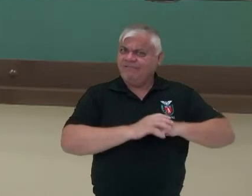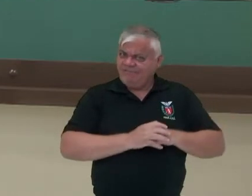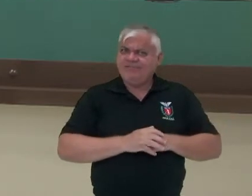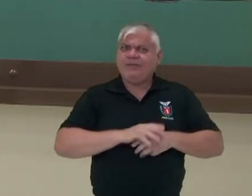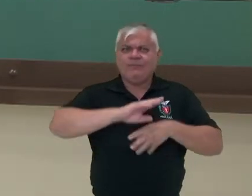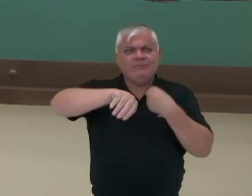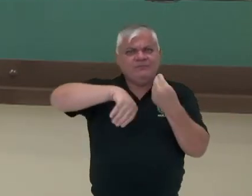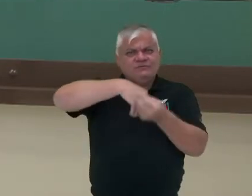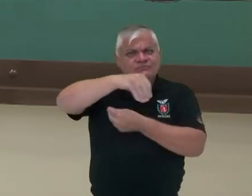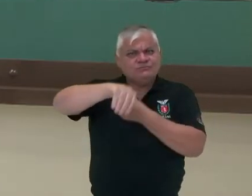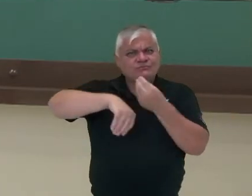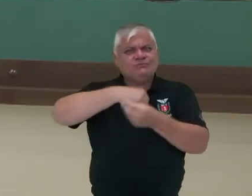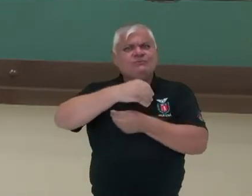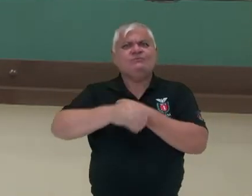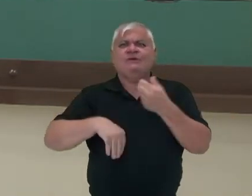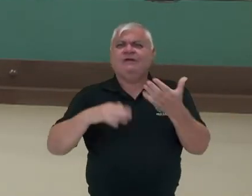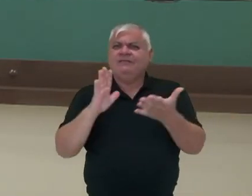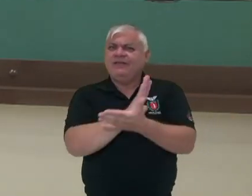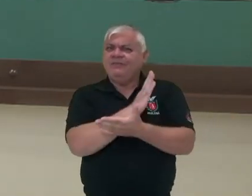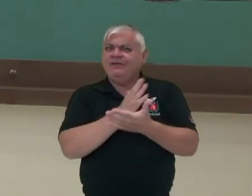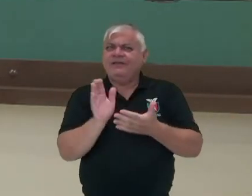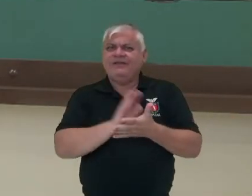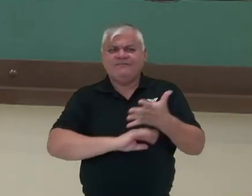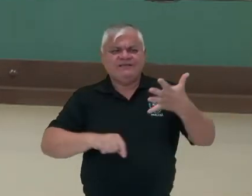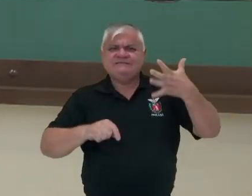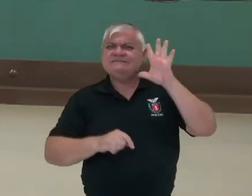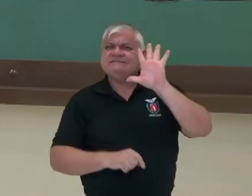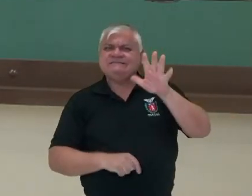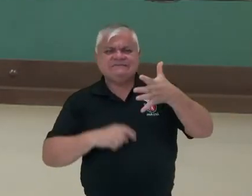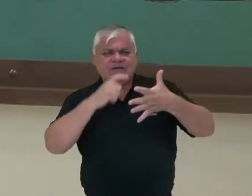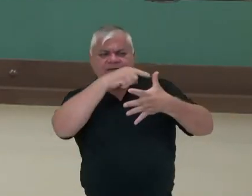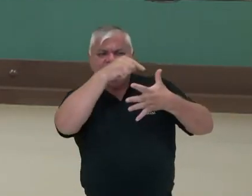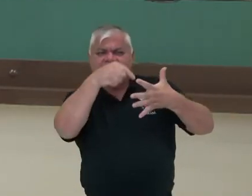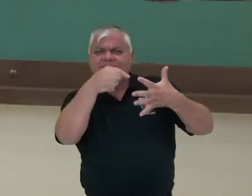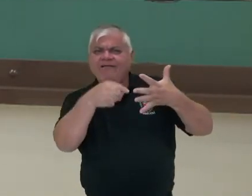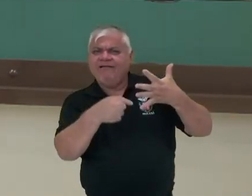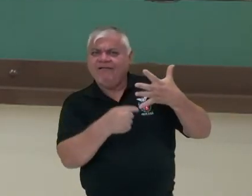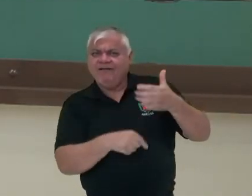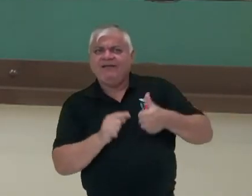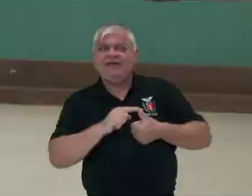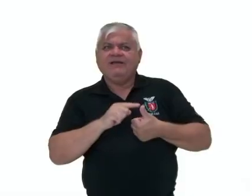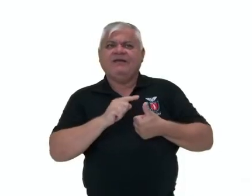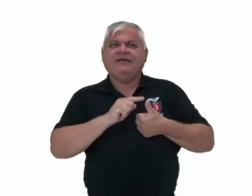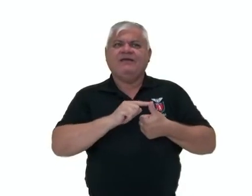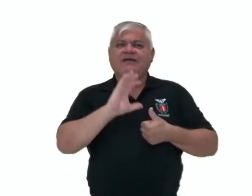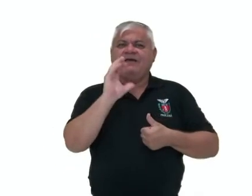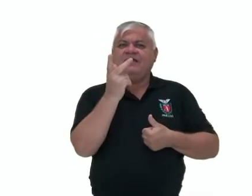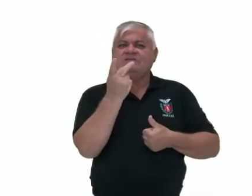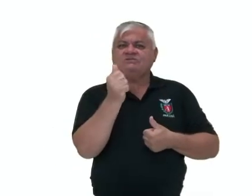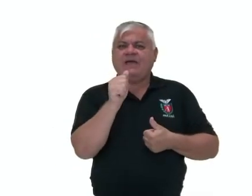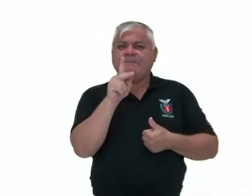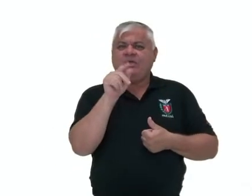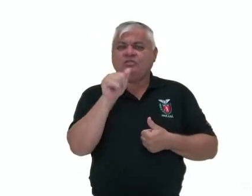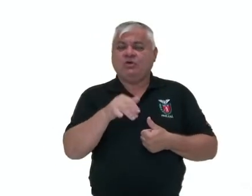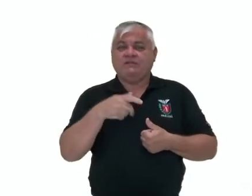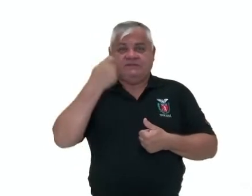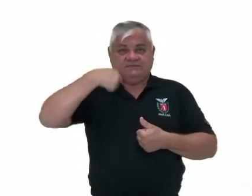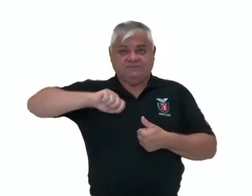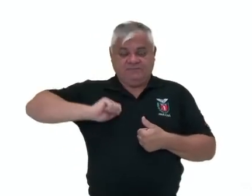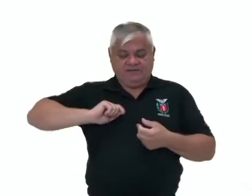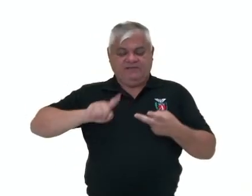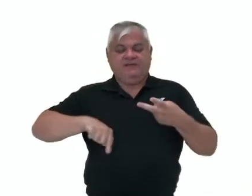hispano-americana estava dividida em cinco grupos. Os chapetones, pessoas nascidas na Espanha, os